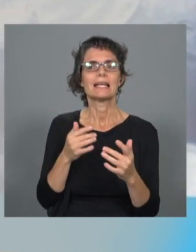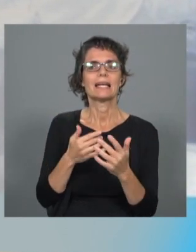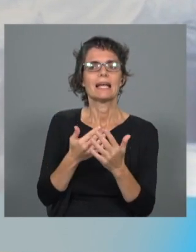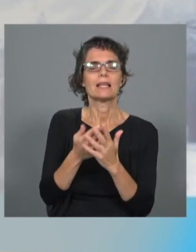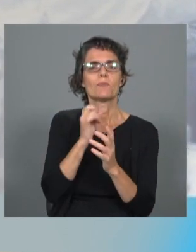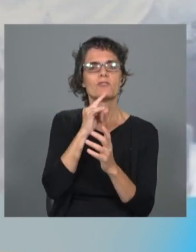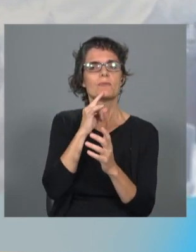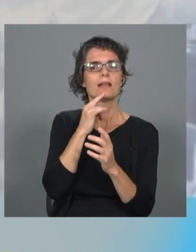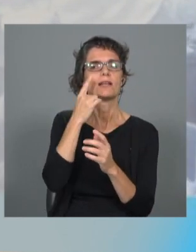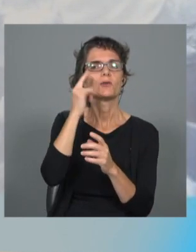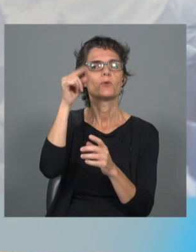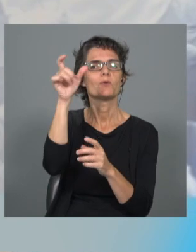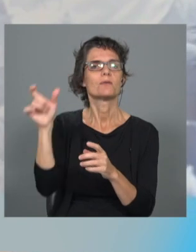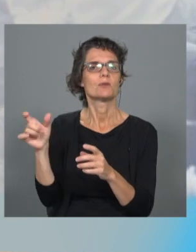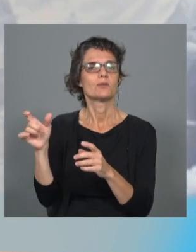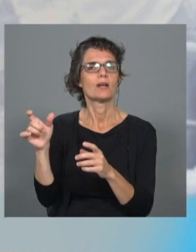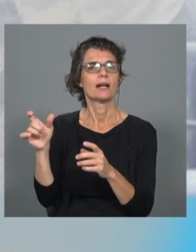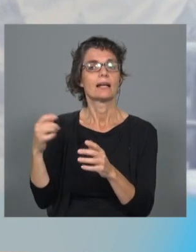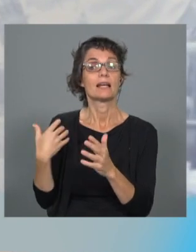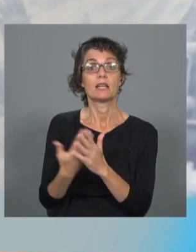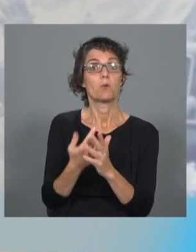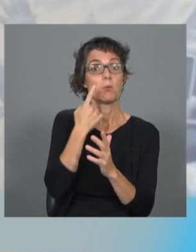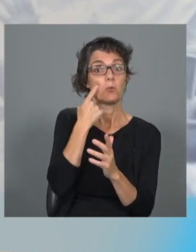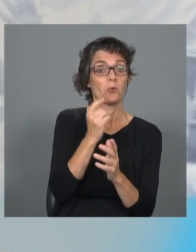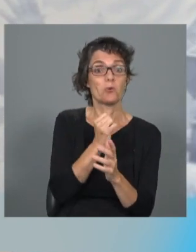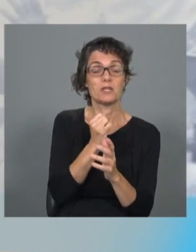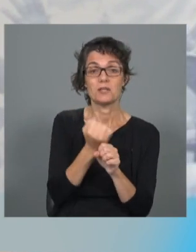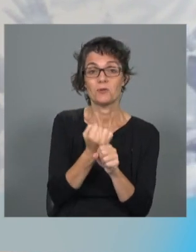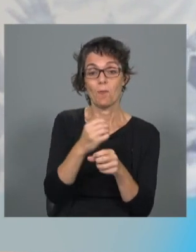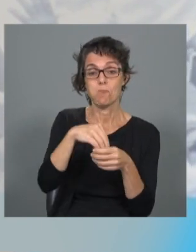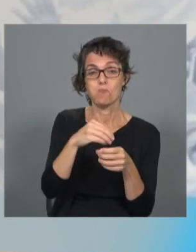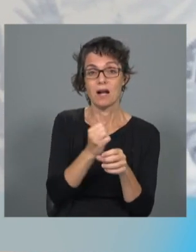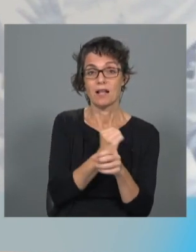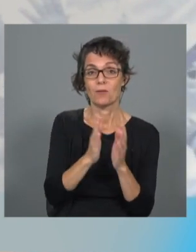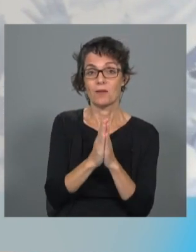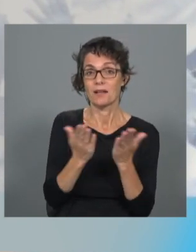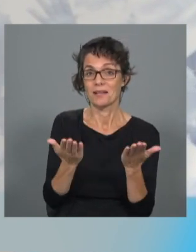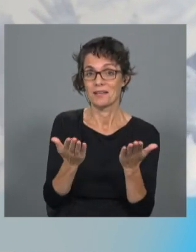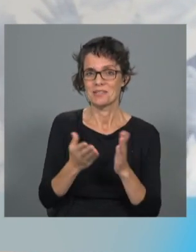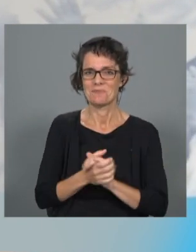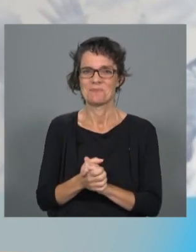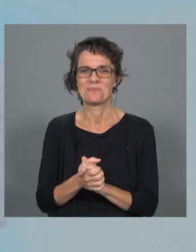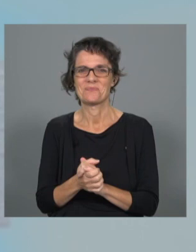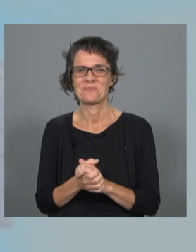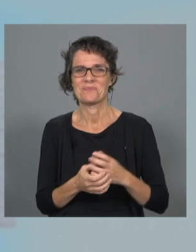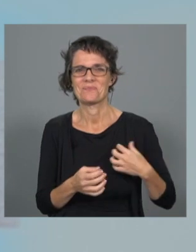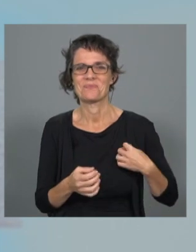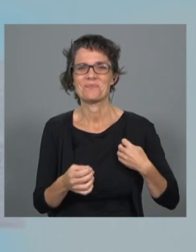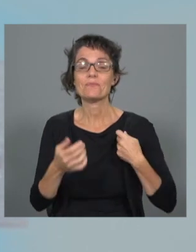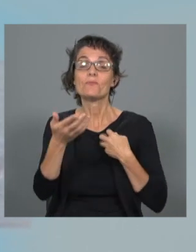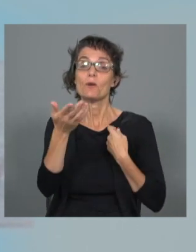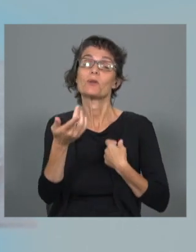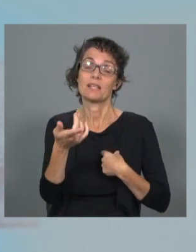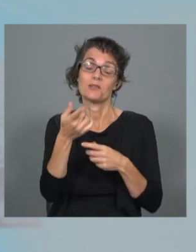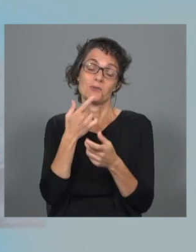ainda não tinham tido a experiência de estar na paróquia. É uma outra experiência também. Possibilidades que as circunstâncias